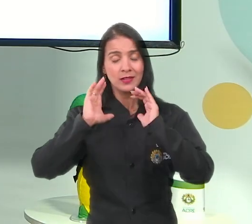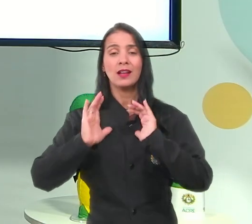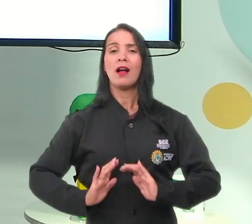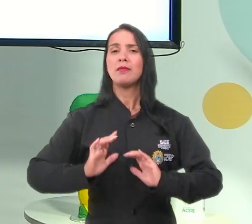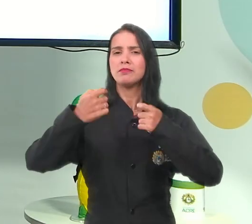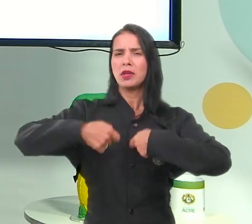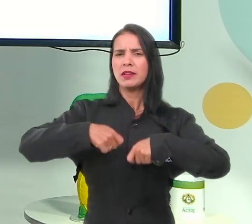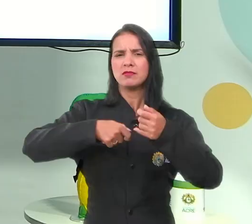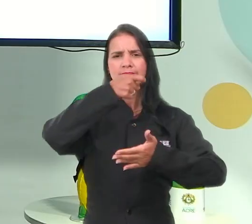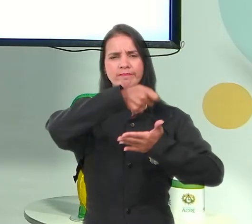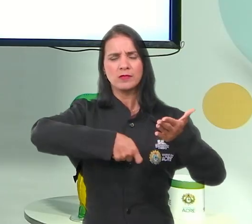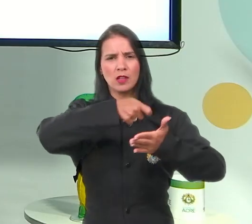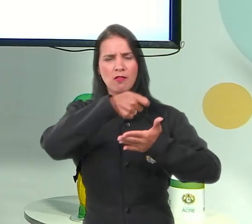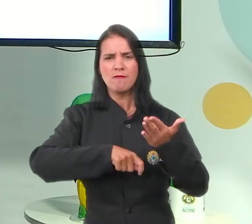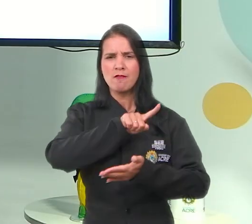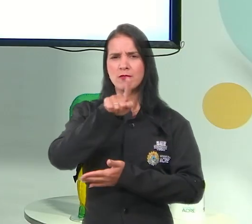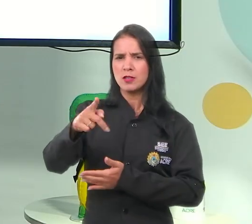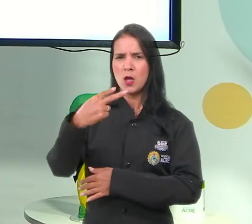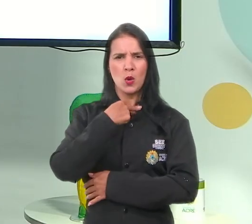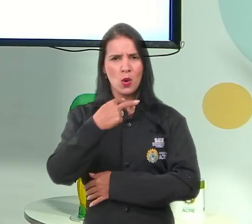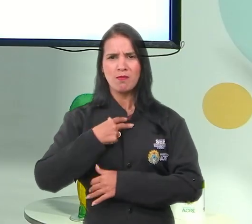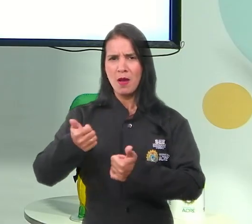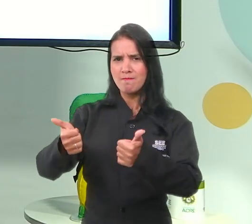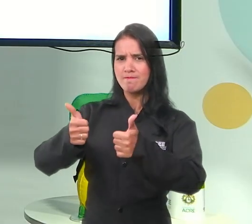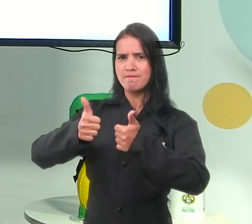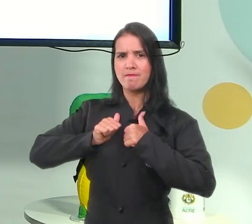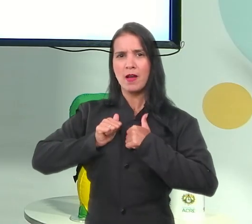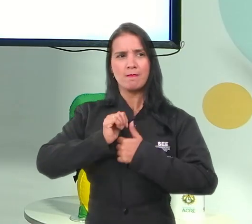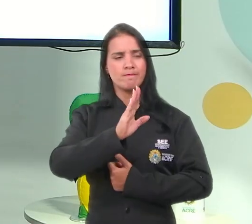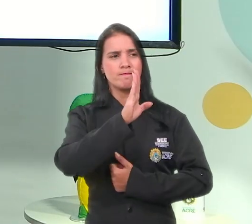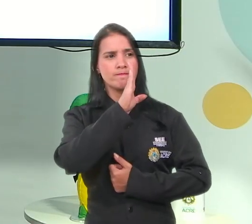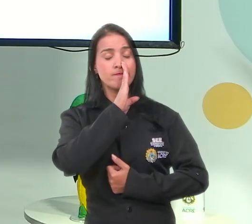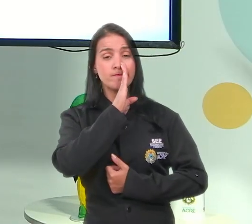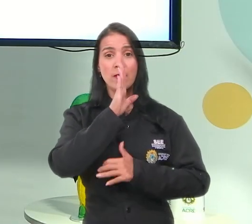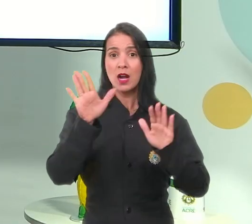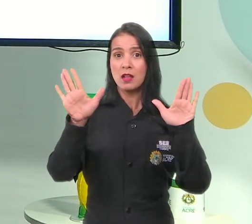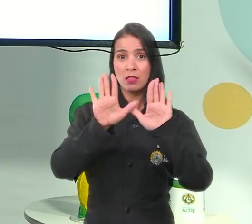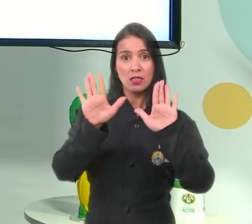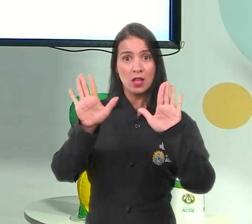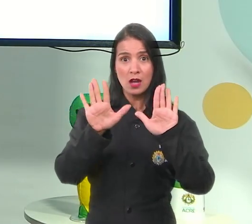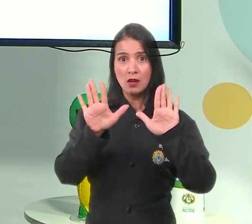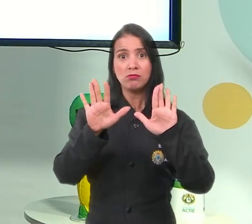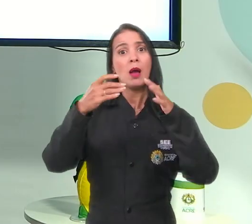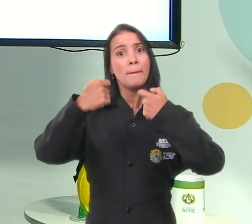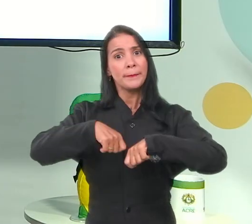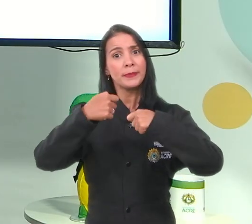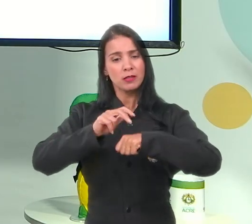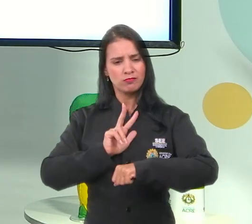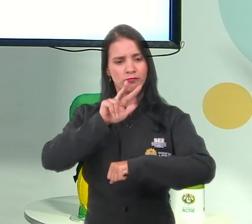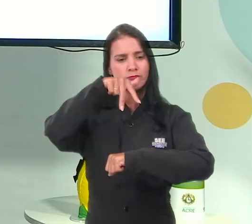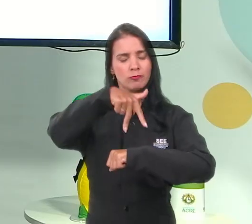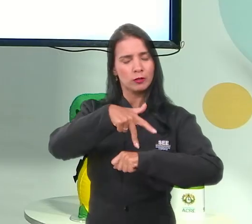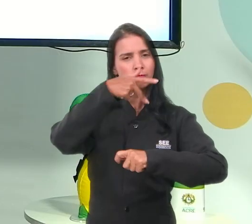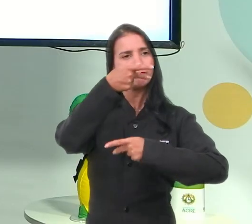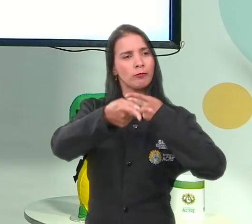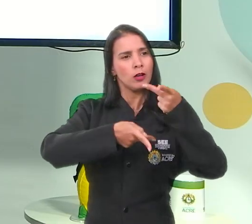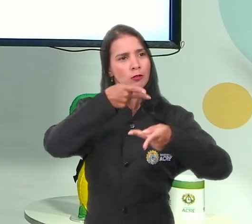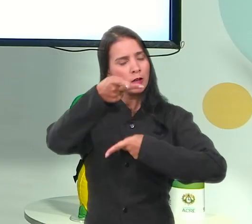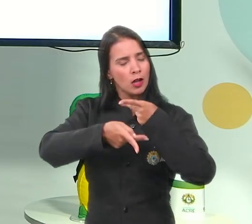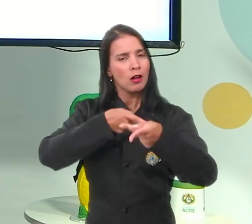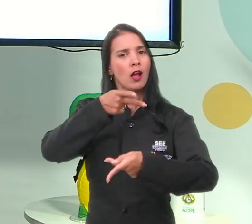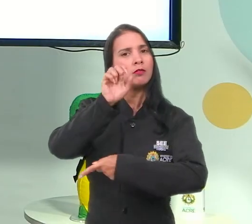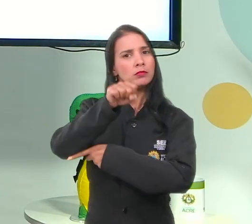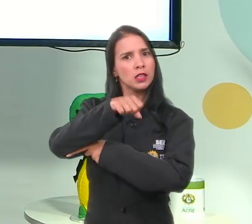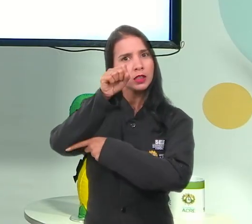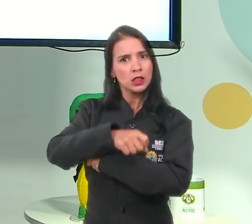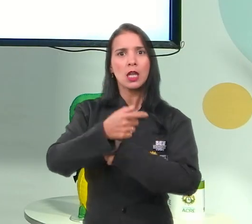não pode ser o cidadão inerte. As manifestações, você acompanhar